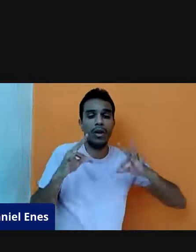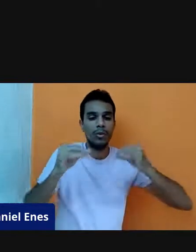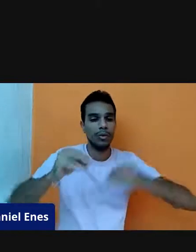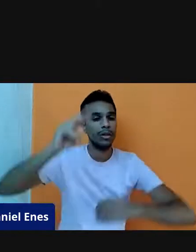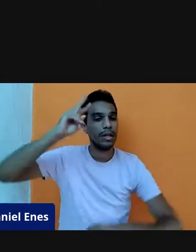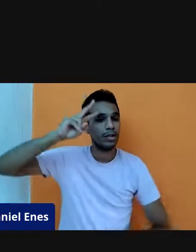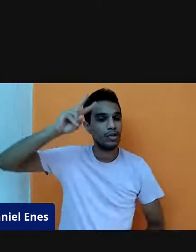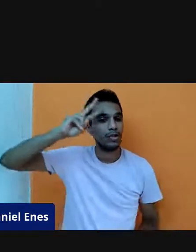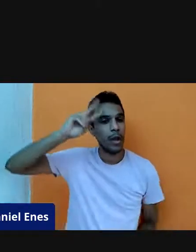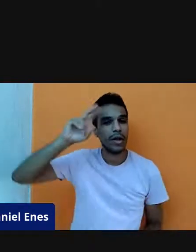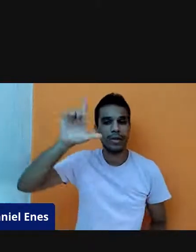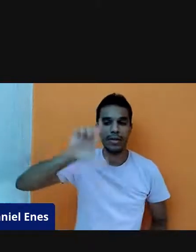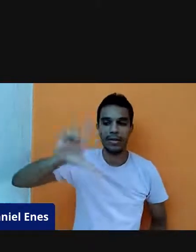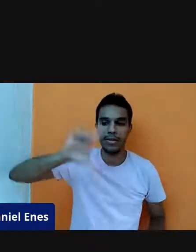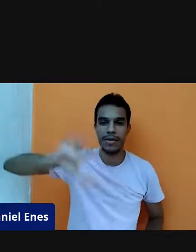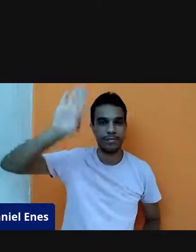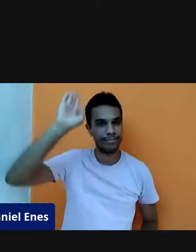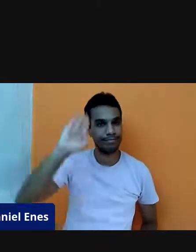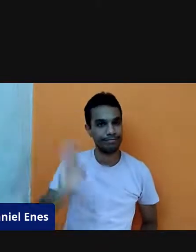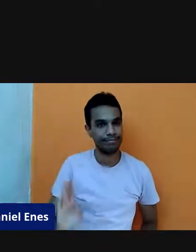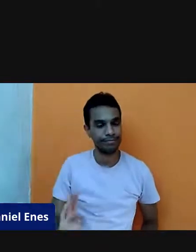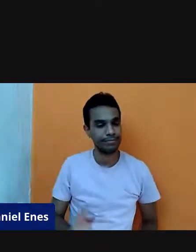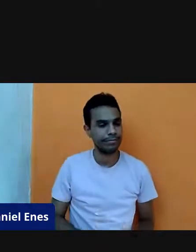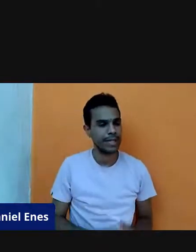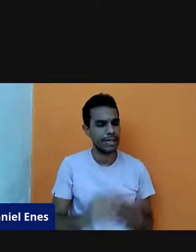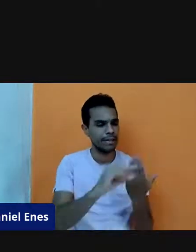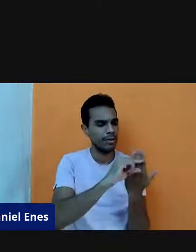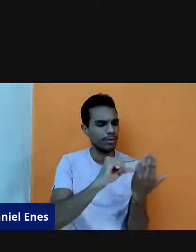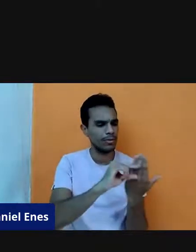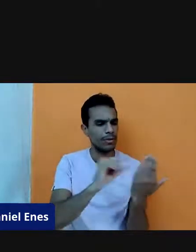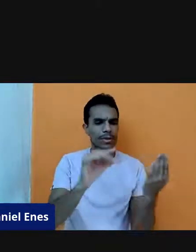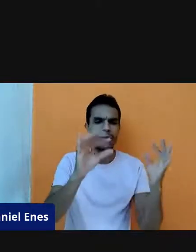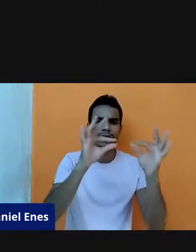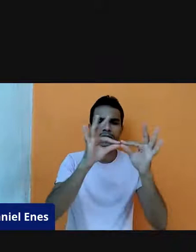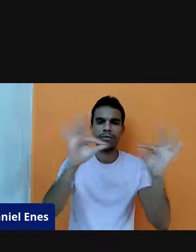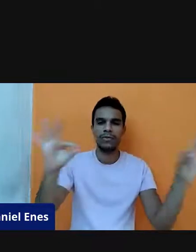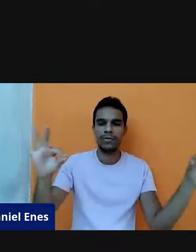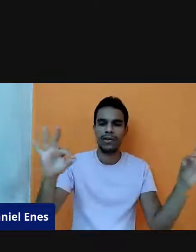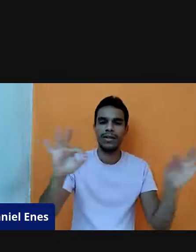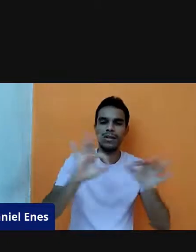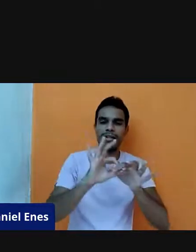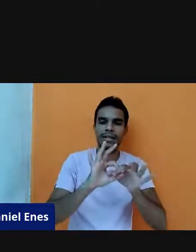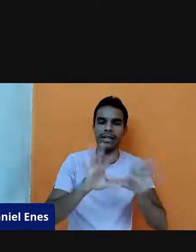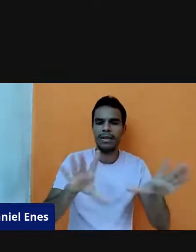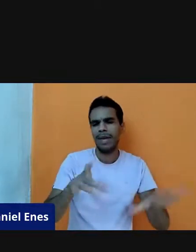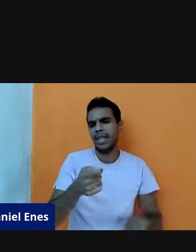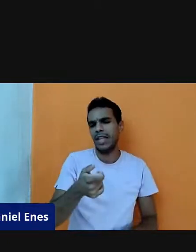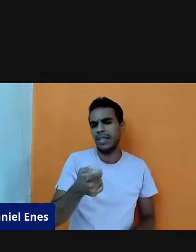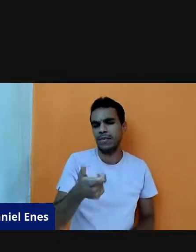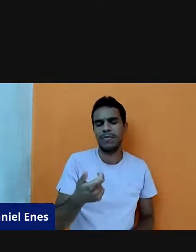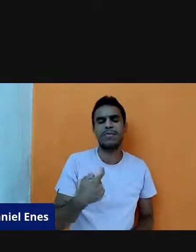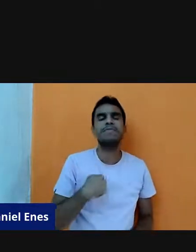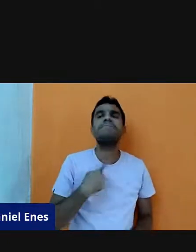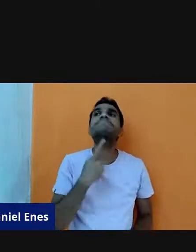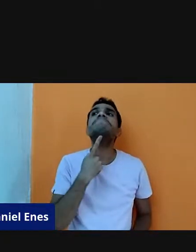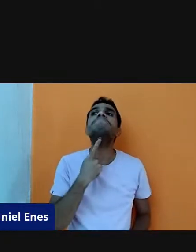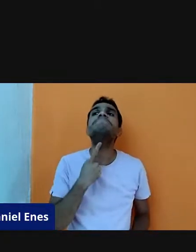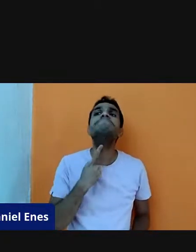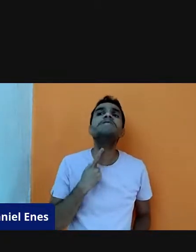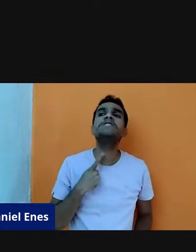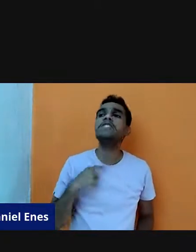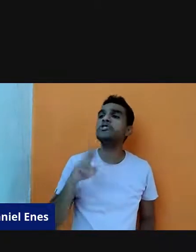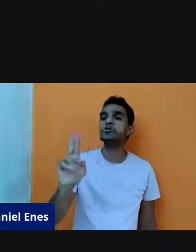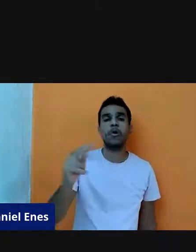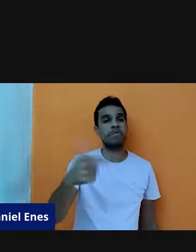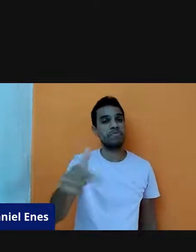literatura brasileira. Autora de frases como Liberdade é pouco, O que eu desejo ainda não tem nome